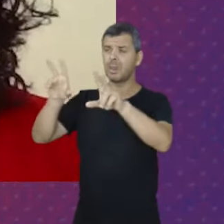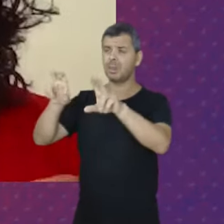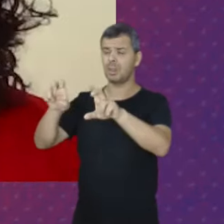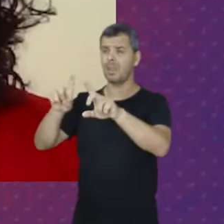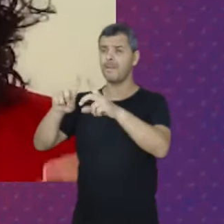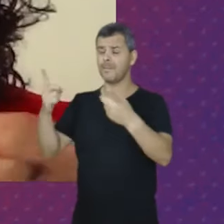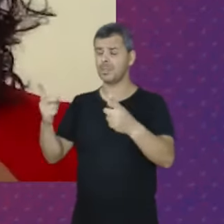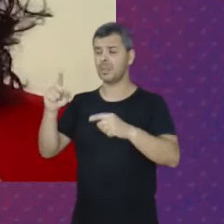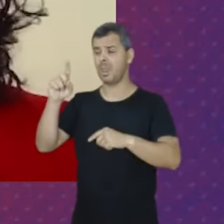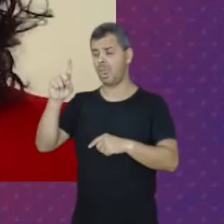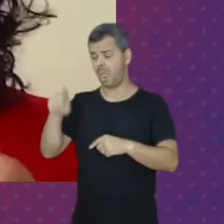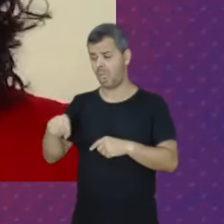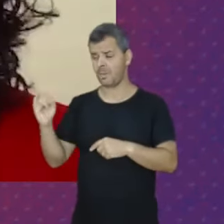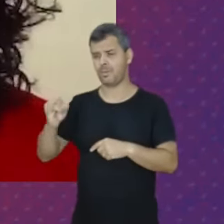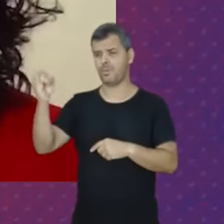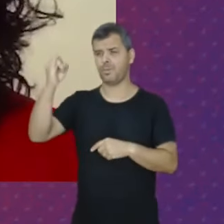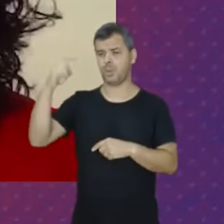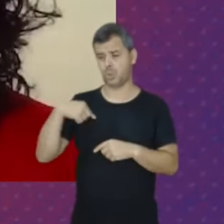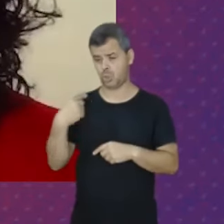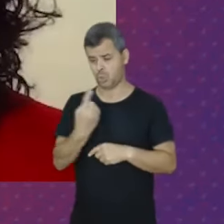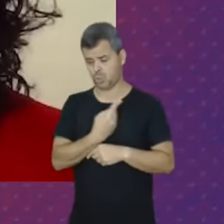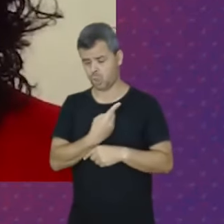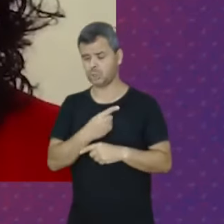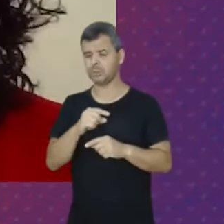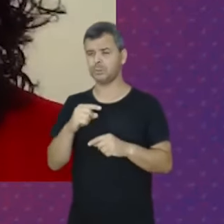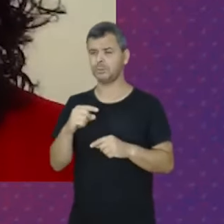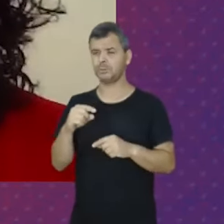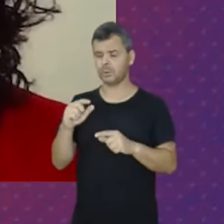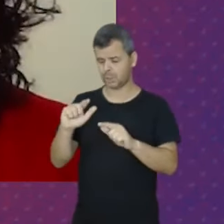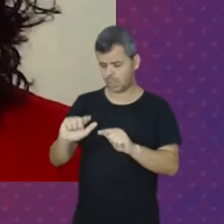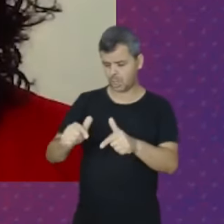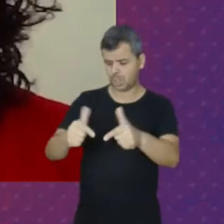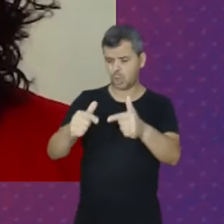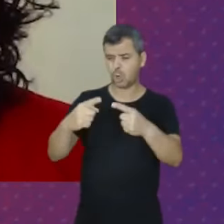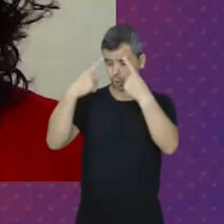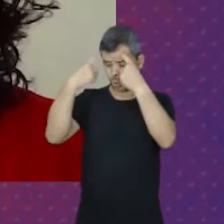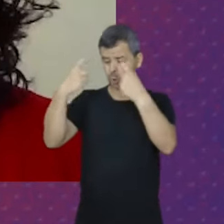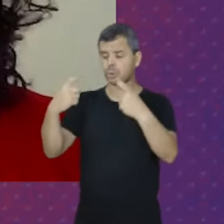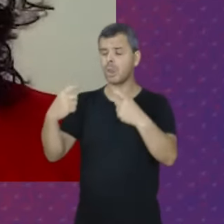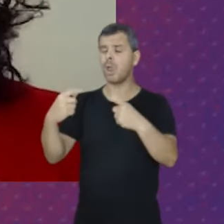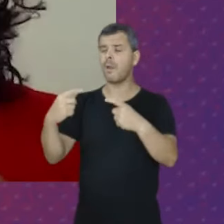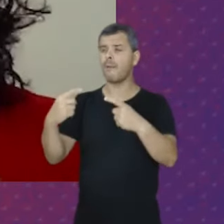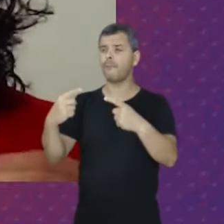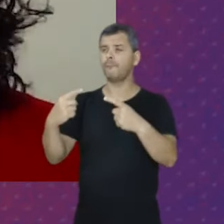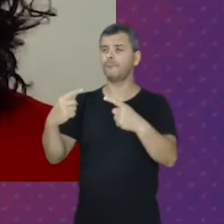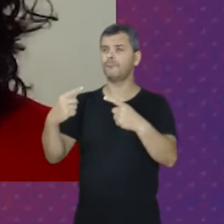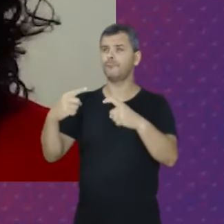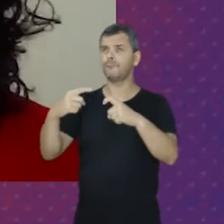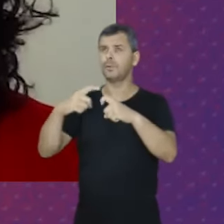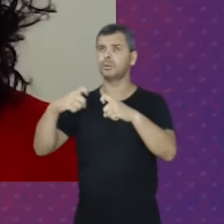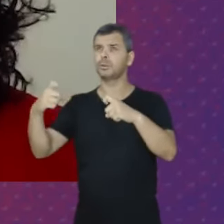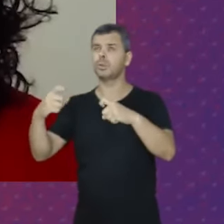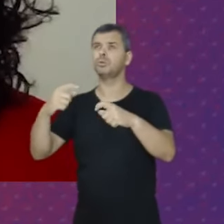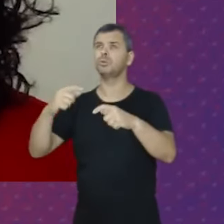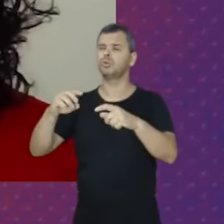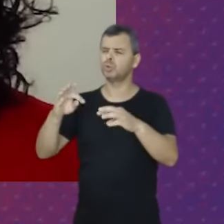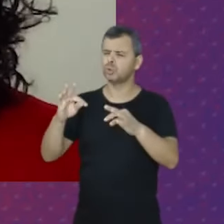mas é importante que a gente trate do enfrentamento à violência sexual contra a criança e adolescente o ano